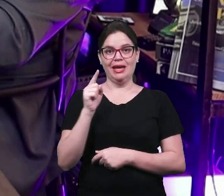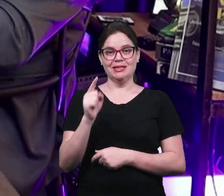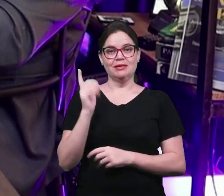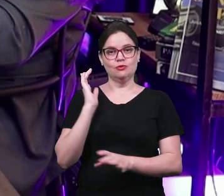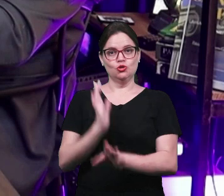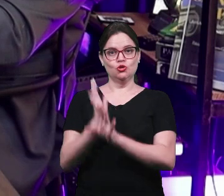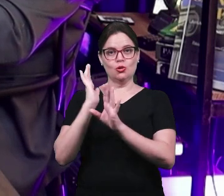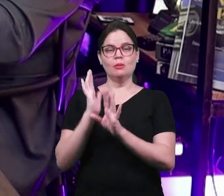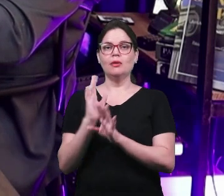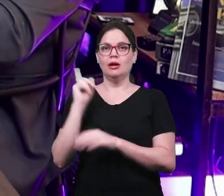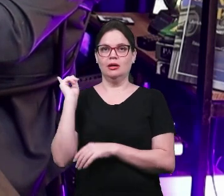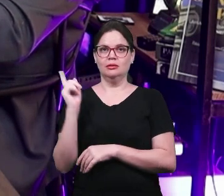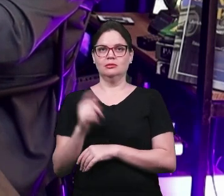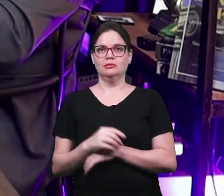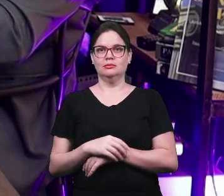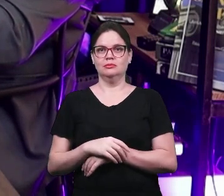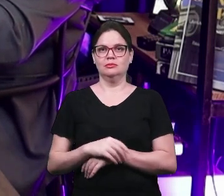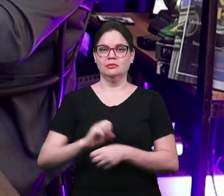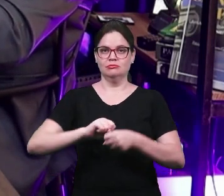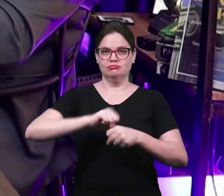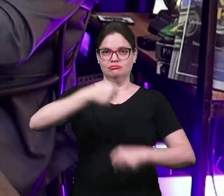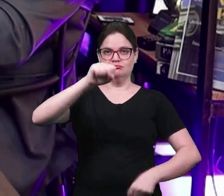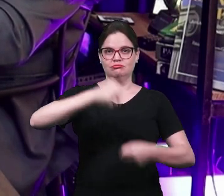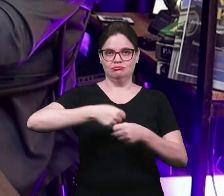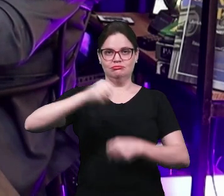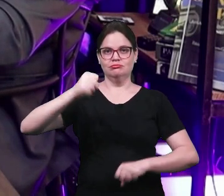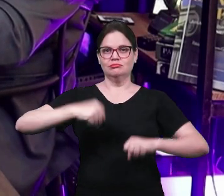né? Sim, foram descobertos. Esses